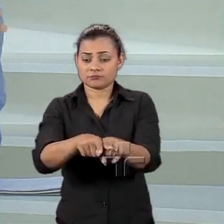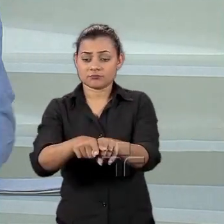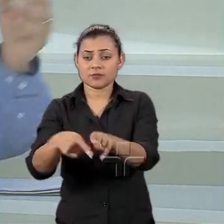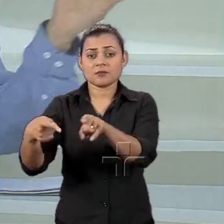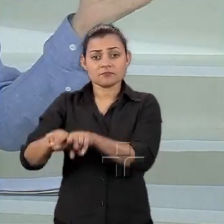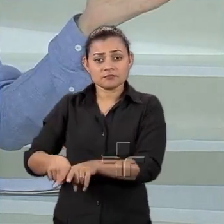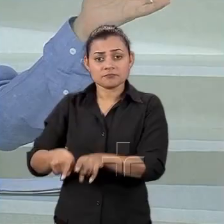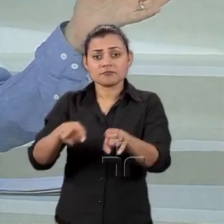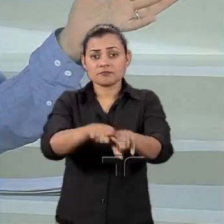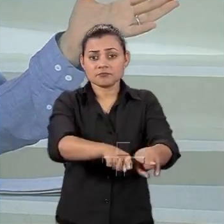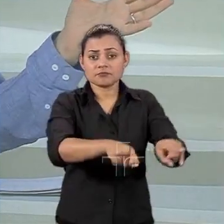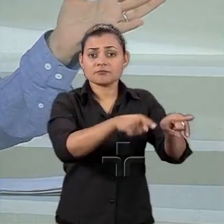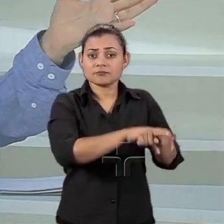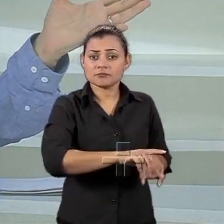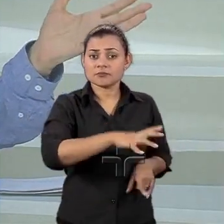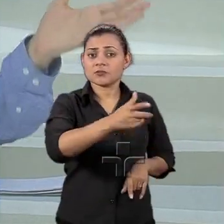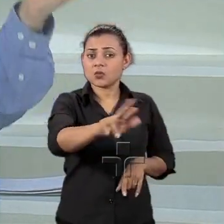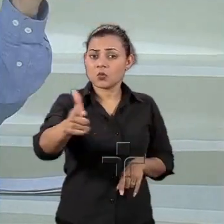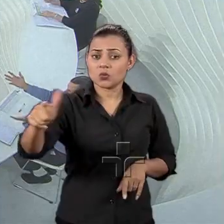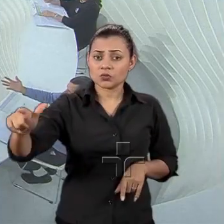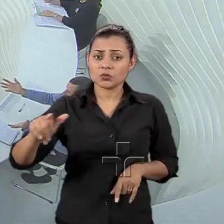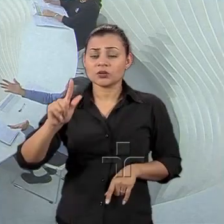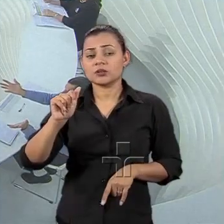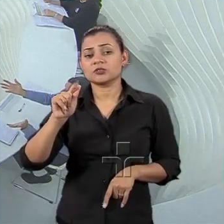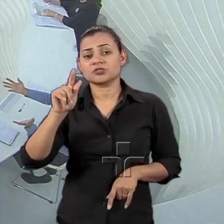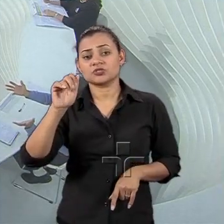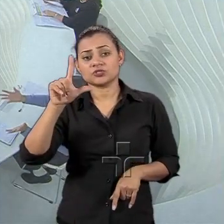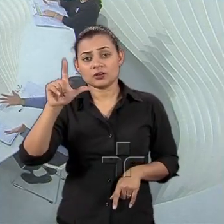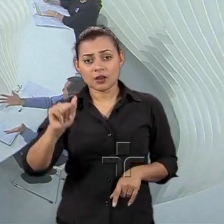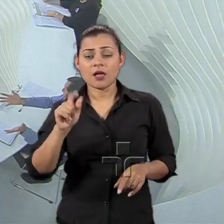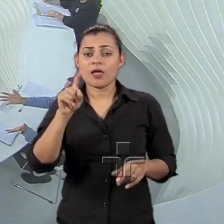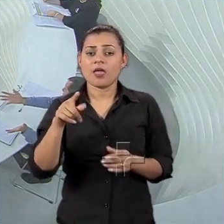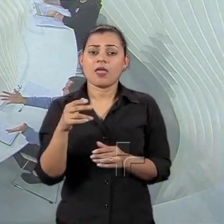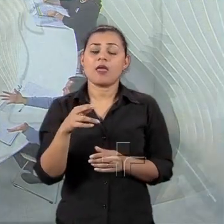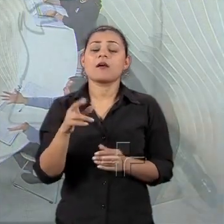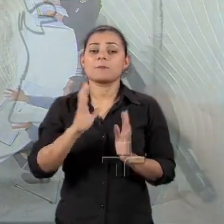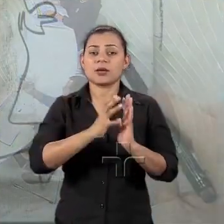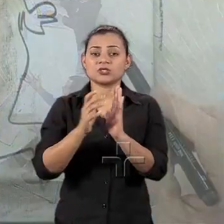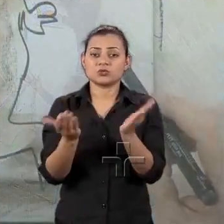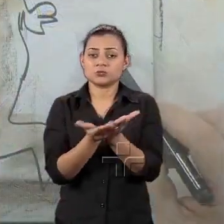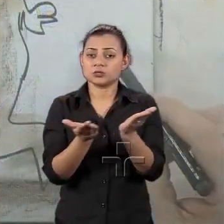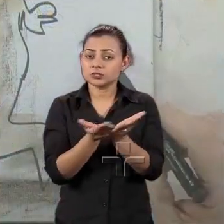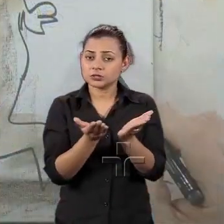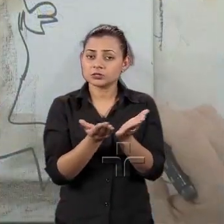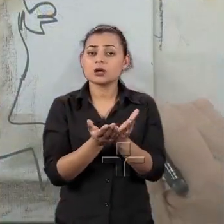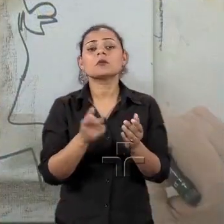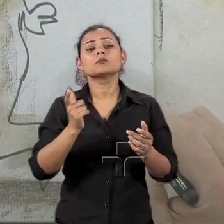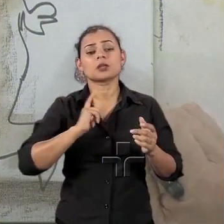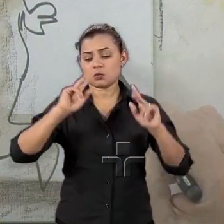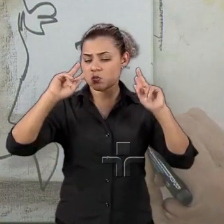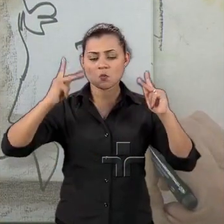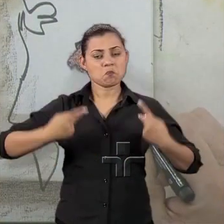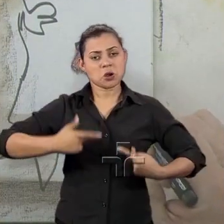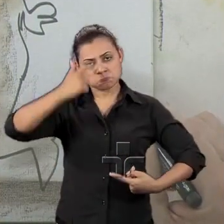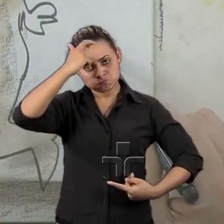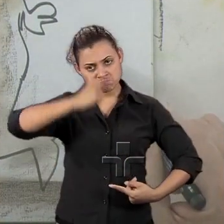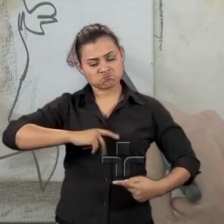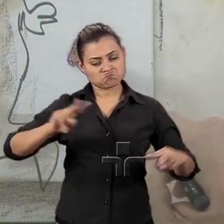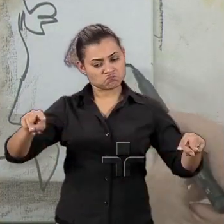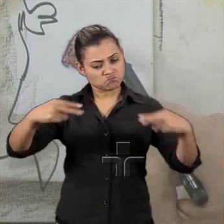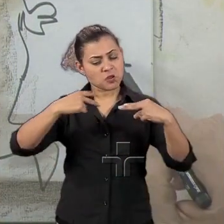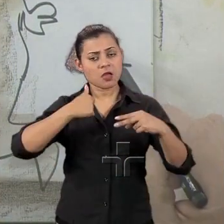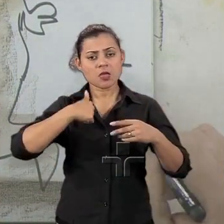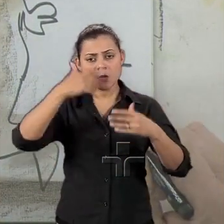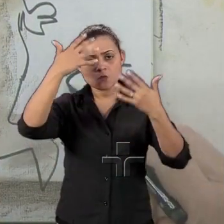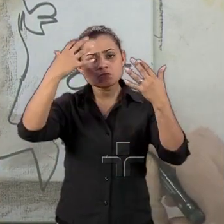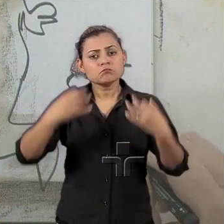dessa extraordinária liderança que é Angela Merkel, que é uma democracia cristã, uma senhora conservadora, mas é uma liderança humanista extraordinária. Eu considero hoje